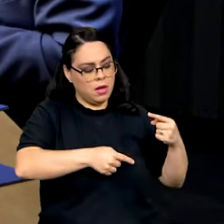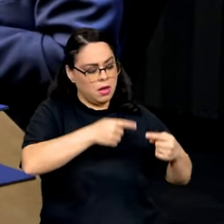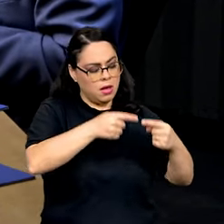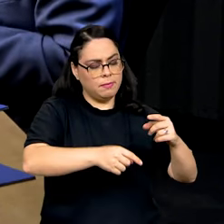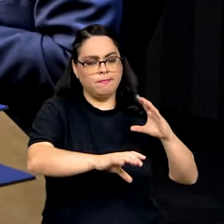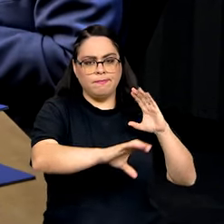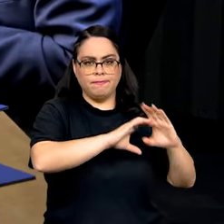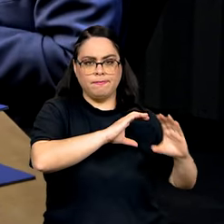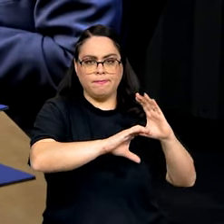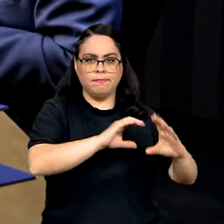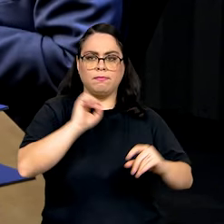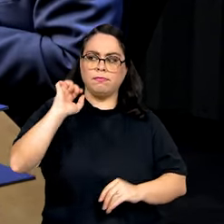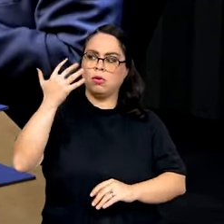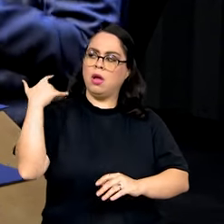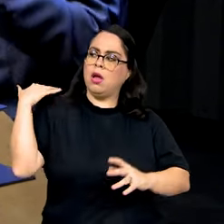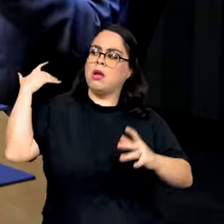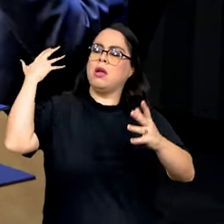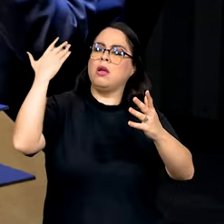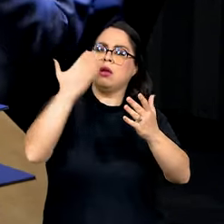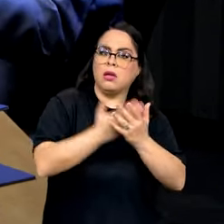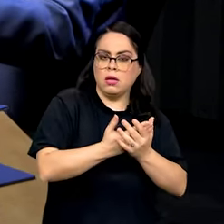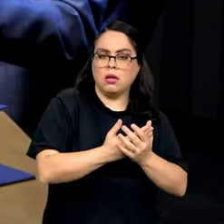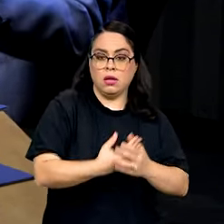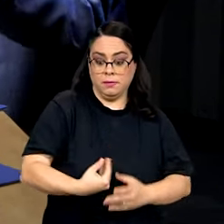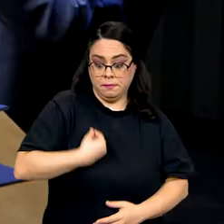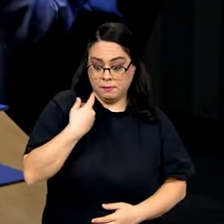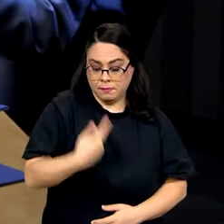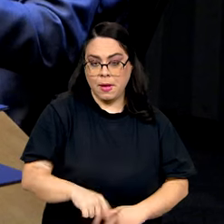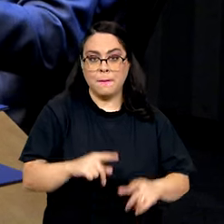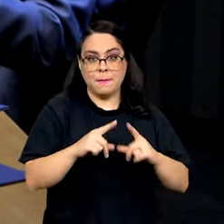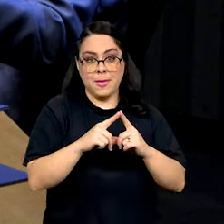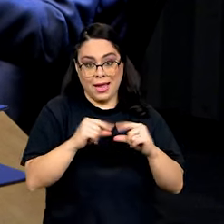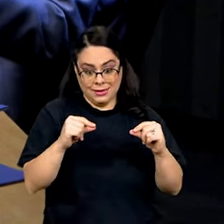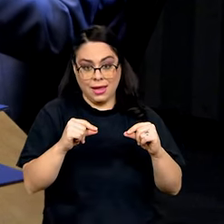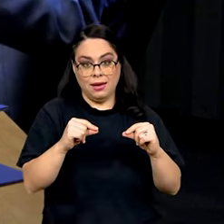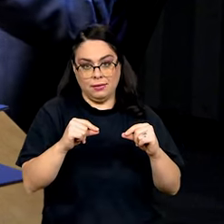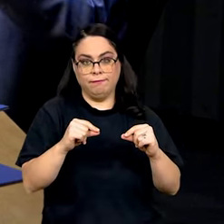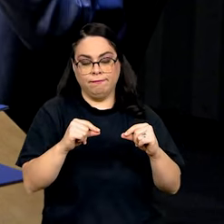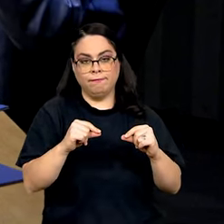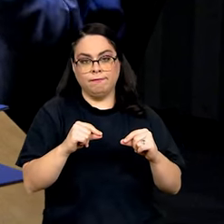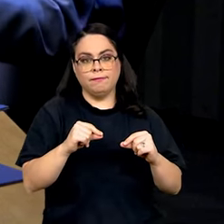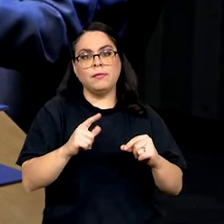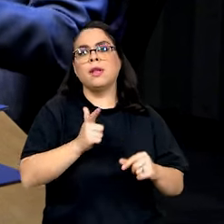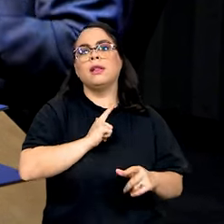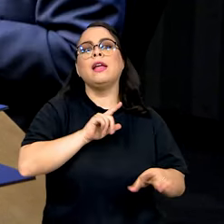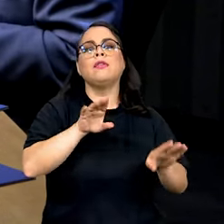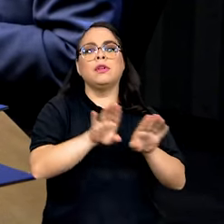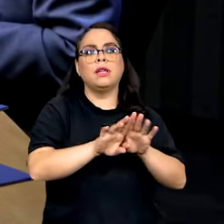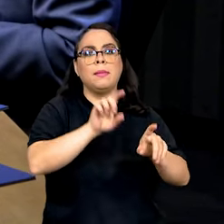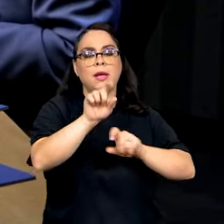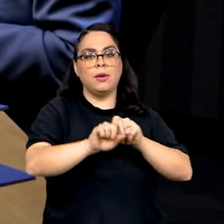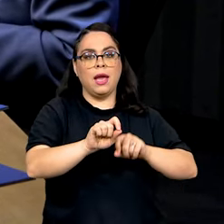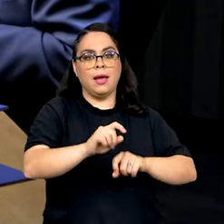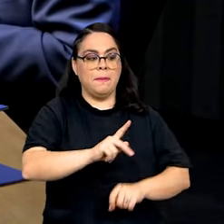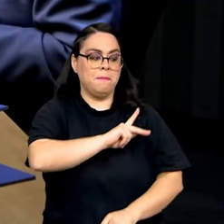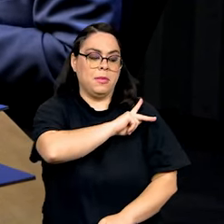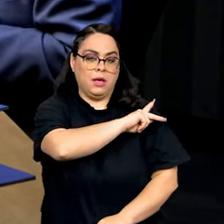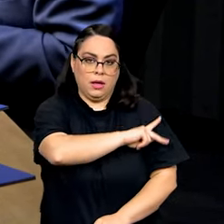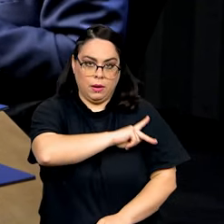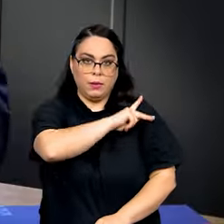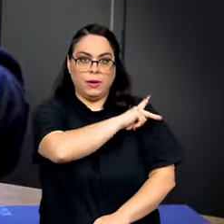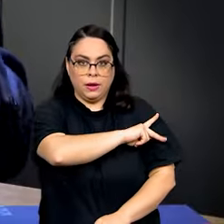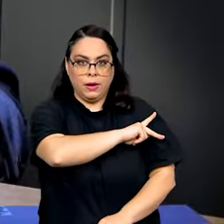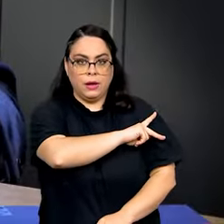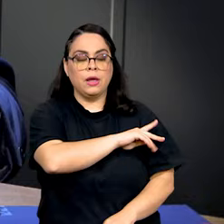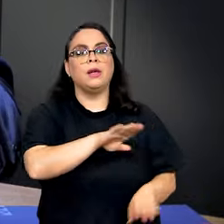debate que aconteceu eh lá eh aqui em Brasília aconteceu eh também em Teresina no